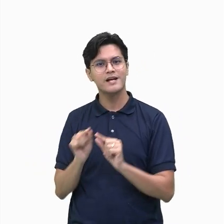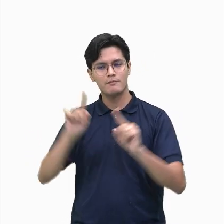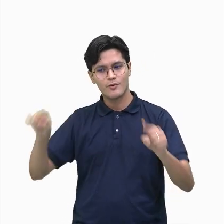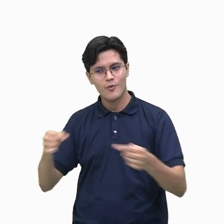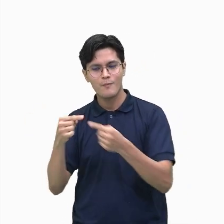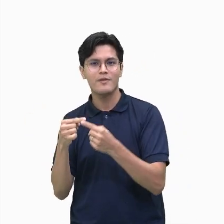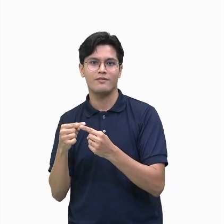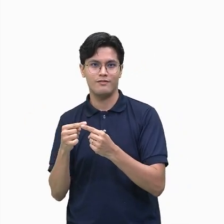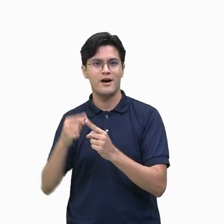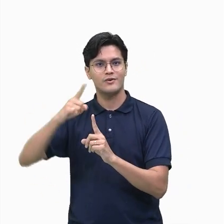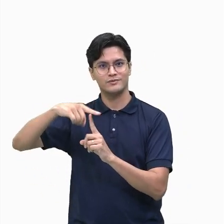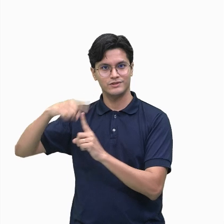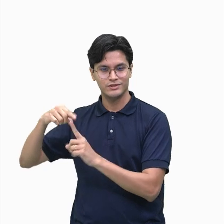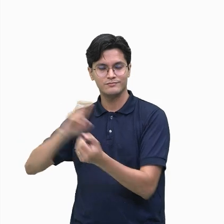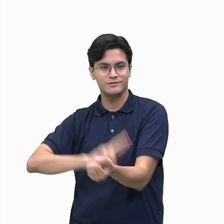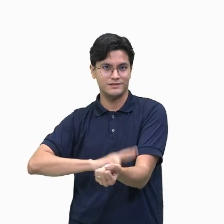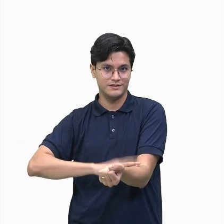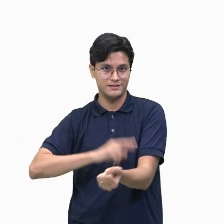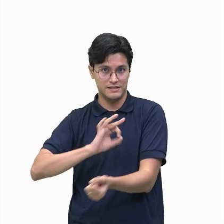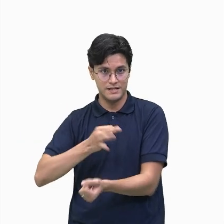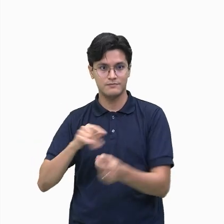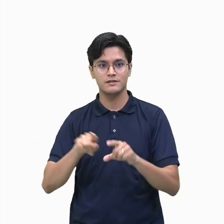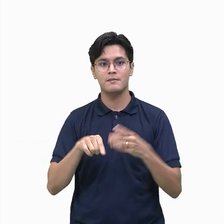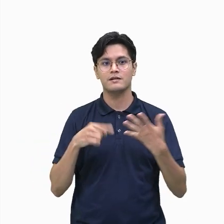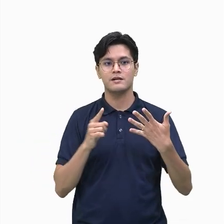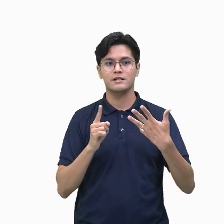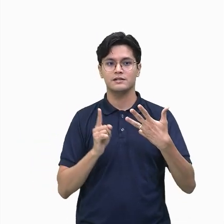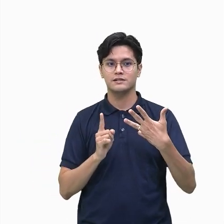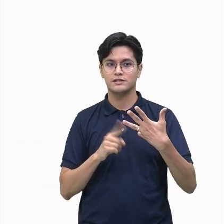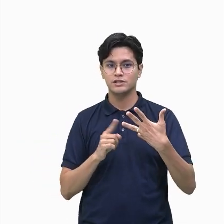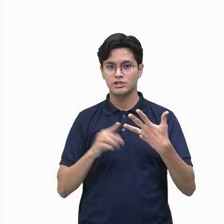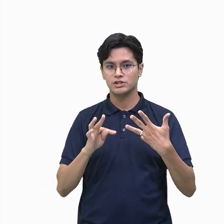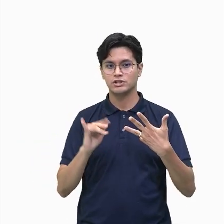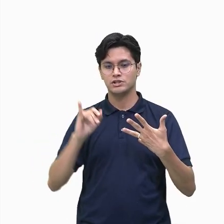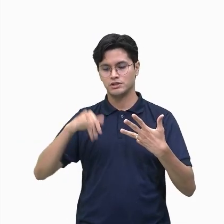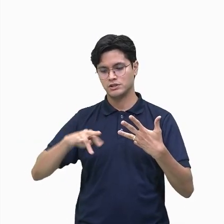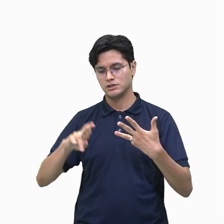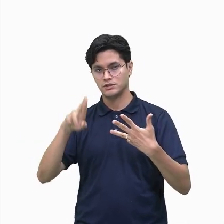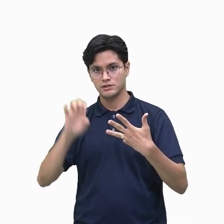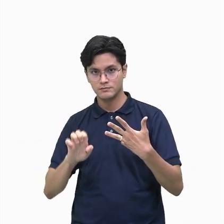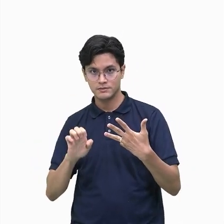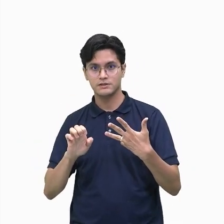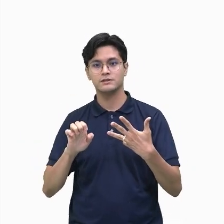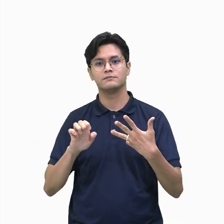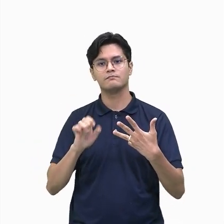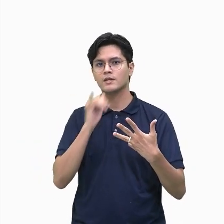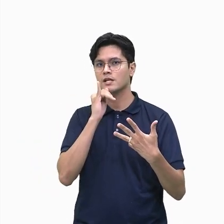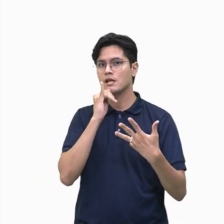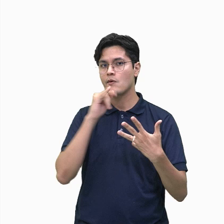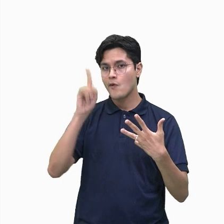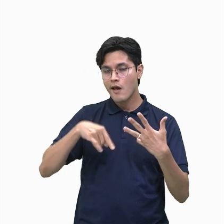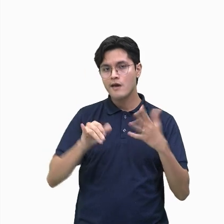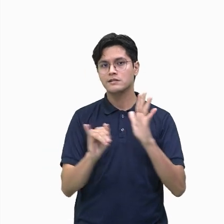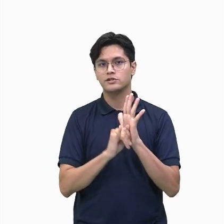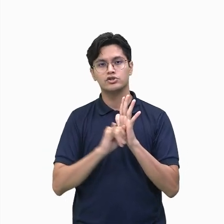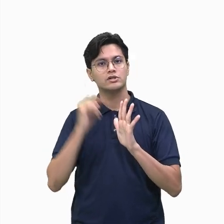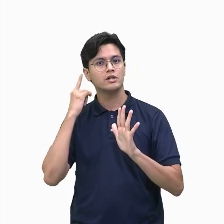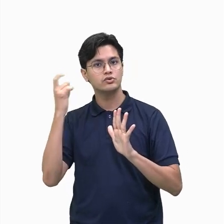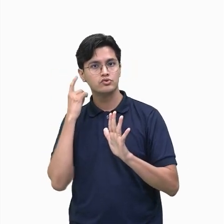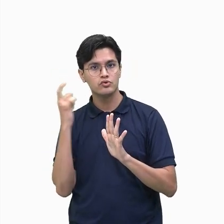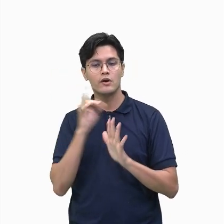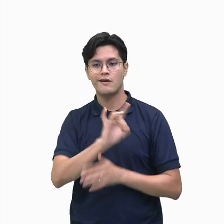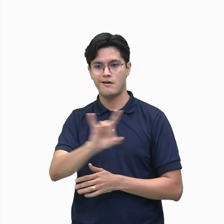de cada instrumento musical. Então, as nossas cordas vocais é um instrumento. Dinâmica,